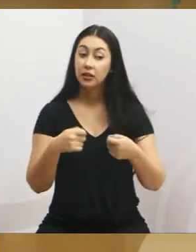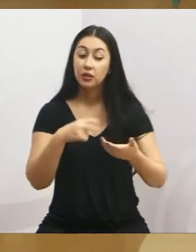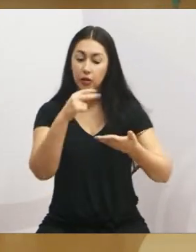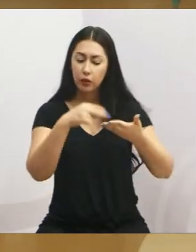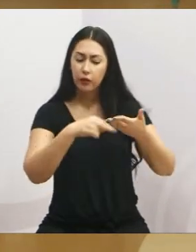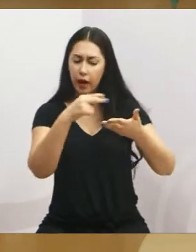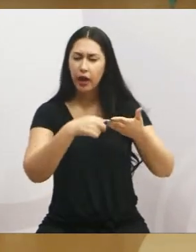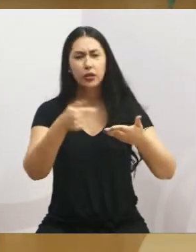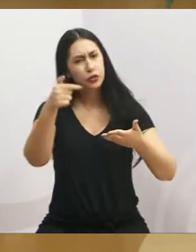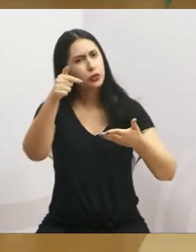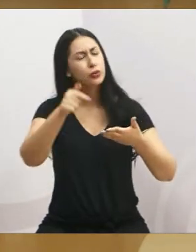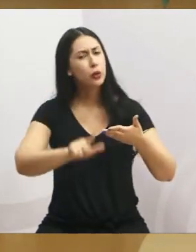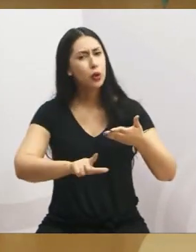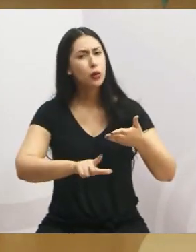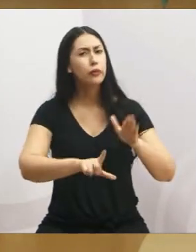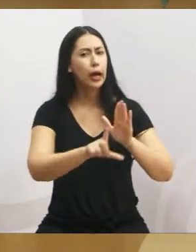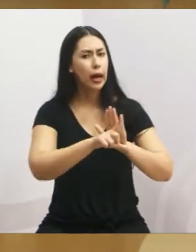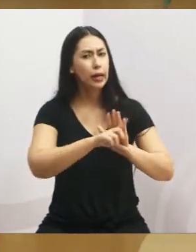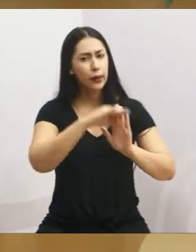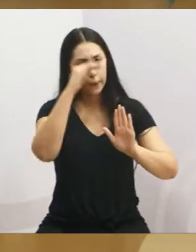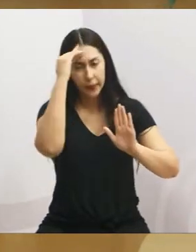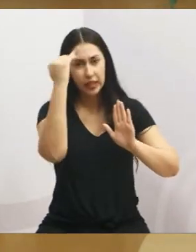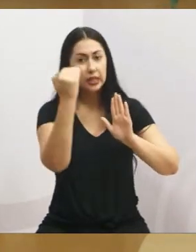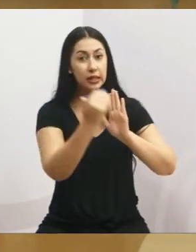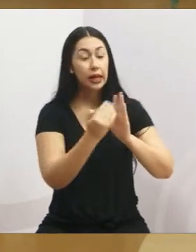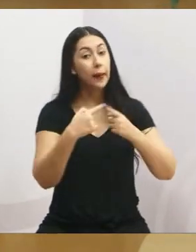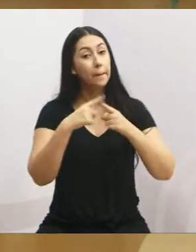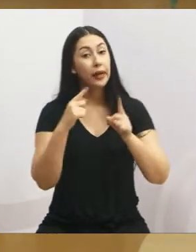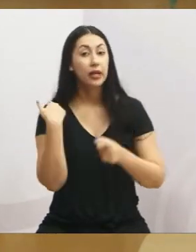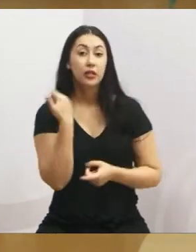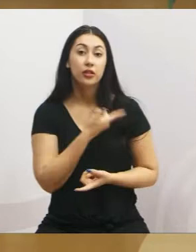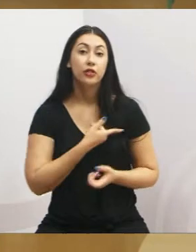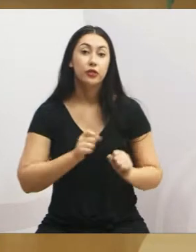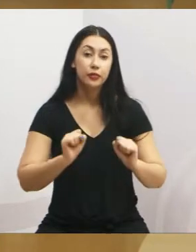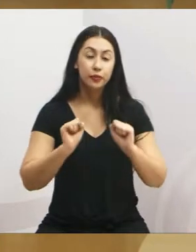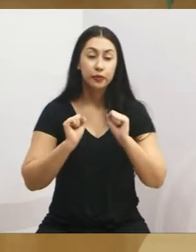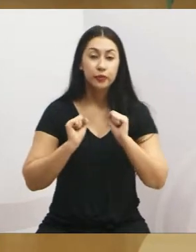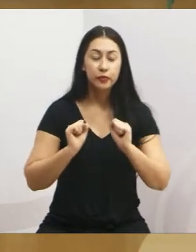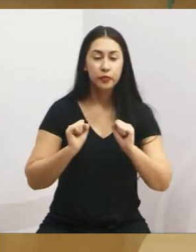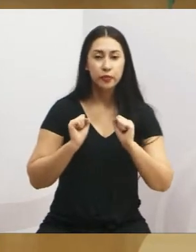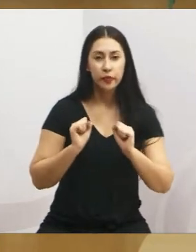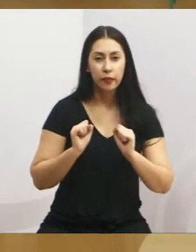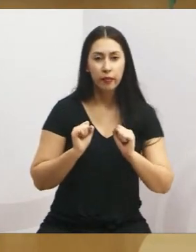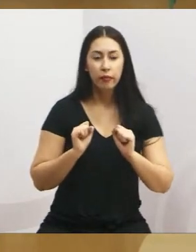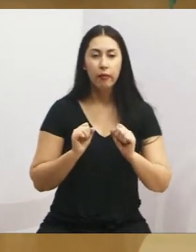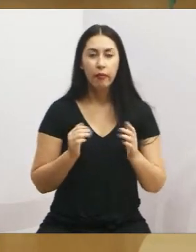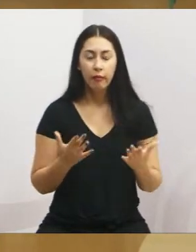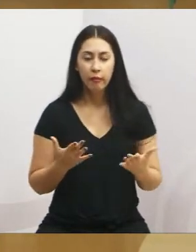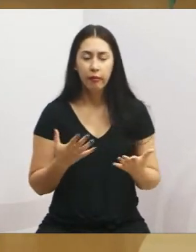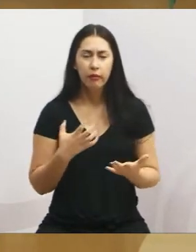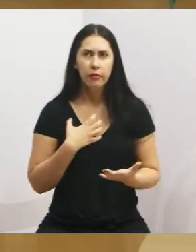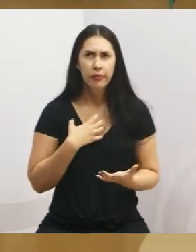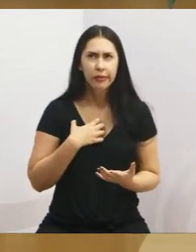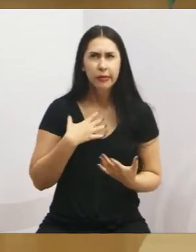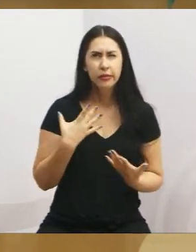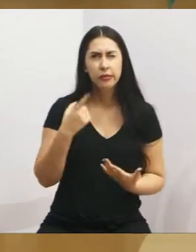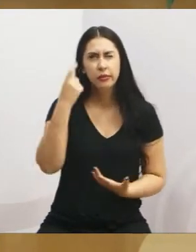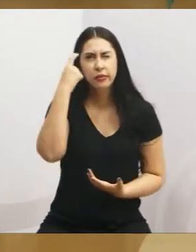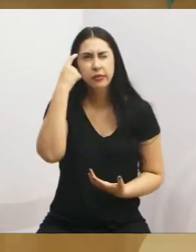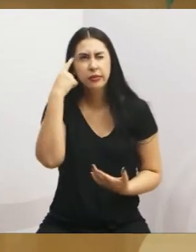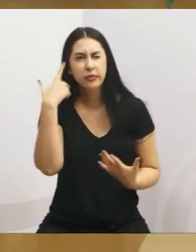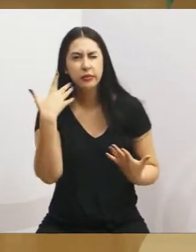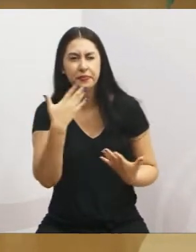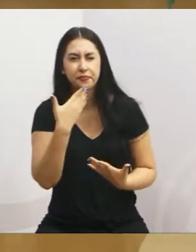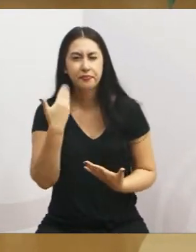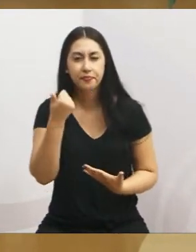analisada e, dentro da legalidade, que a gente possa aí ter uma razoabilidade, um bom senso.